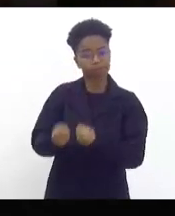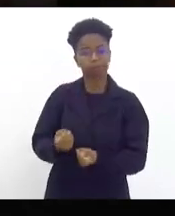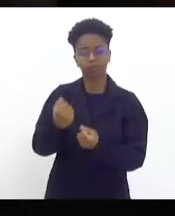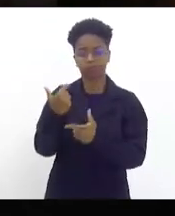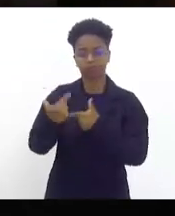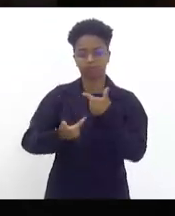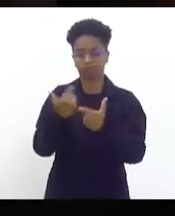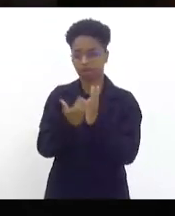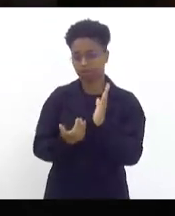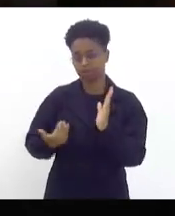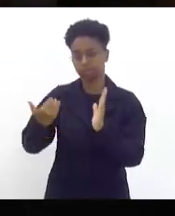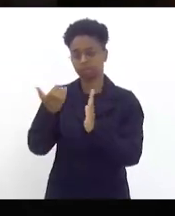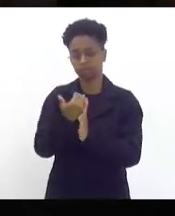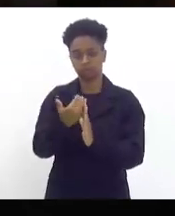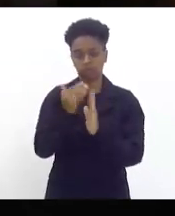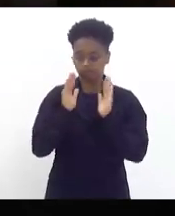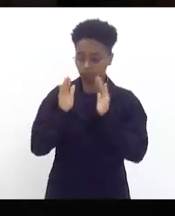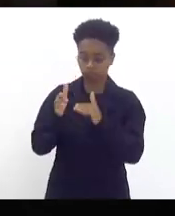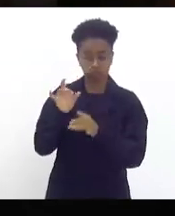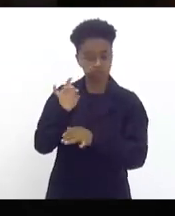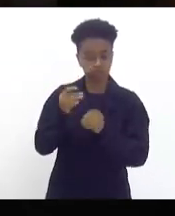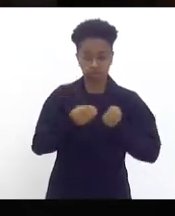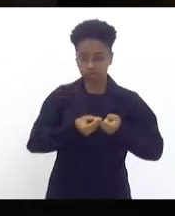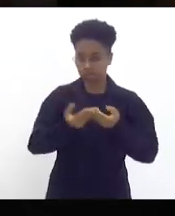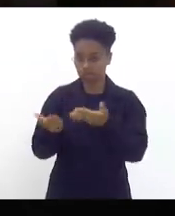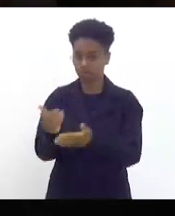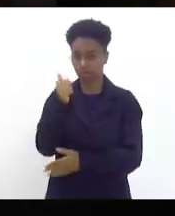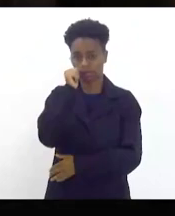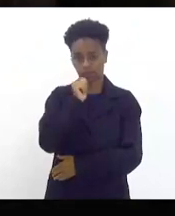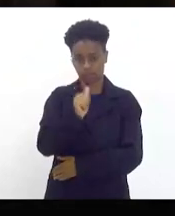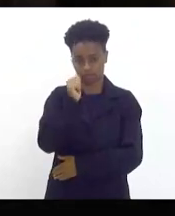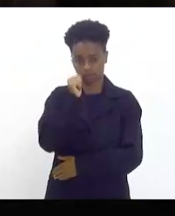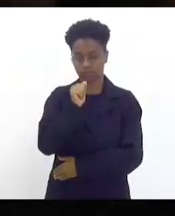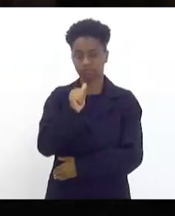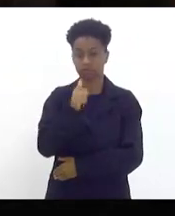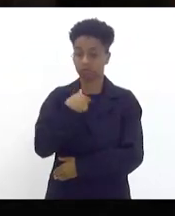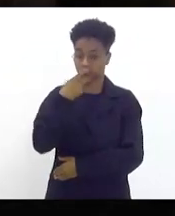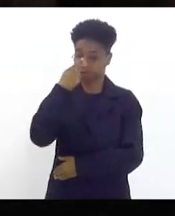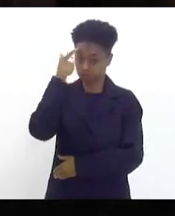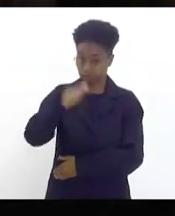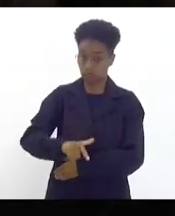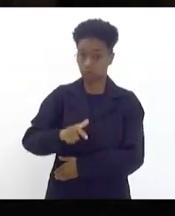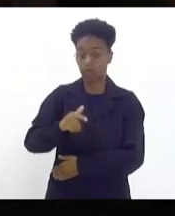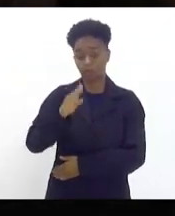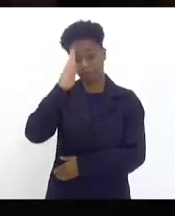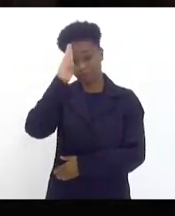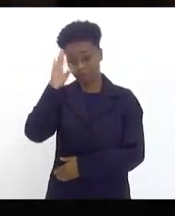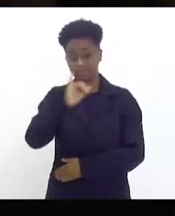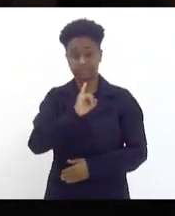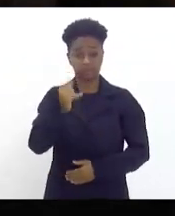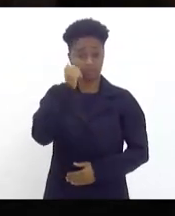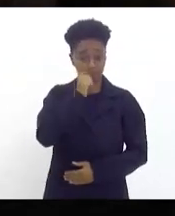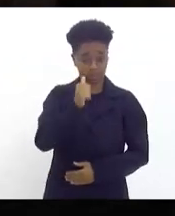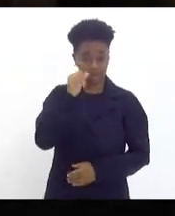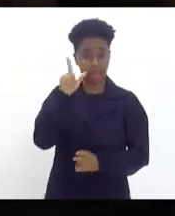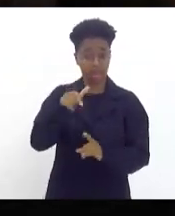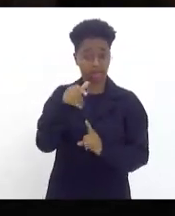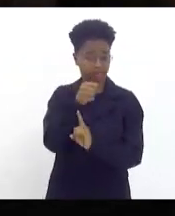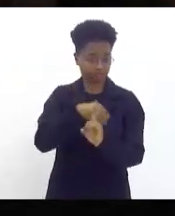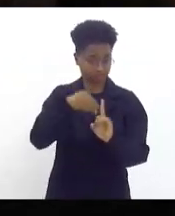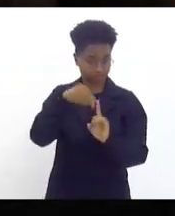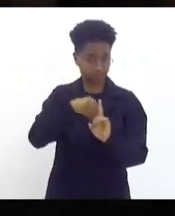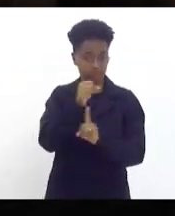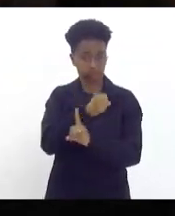que recai sobre as mulheres e repito Principalmente quando Essas mulheres são mais vulneráveis